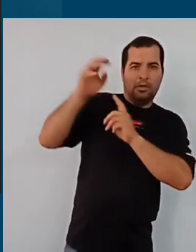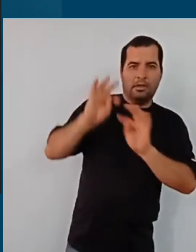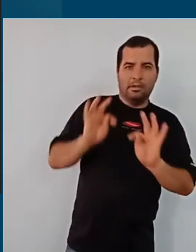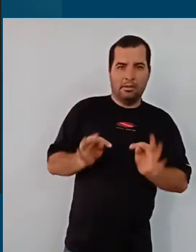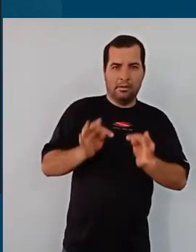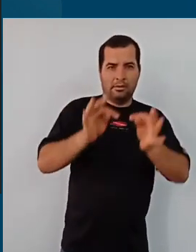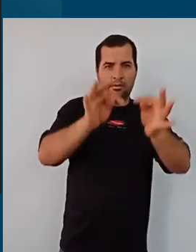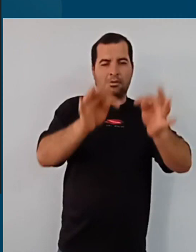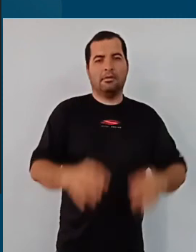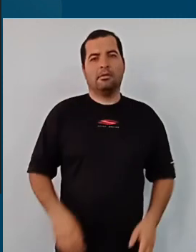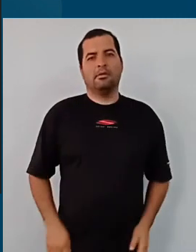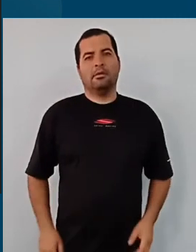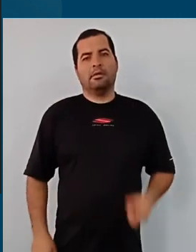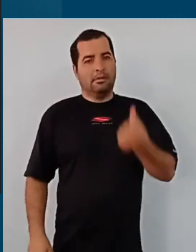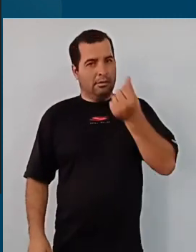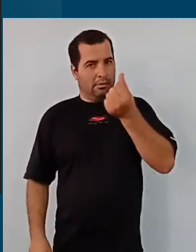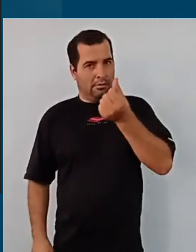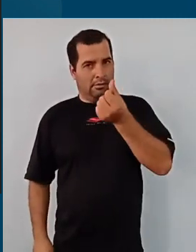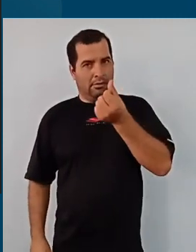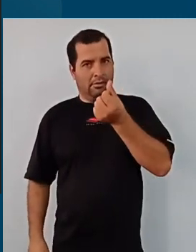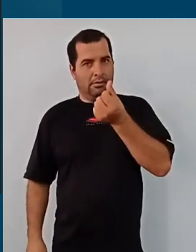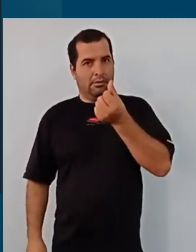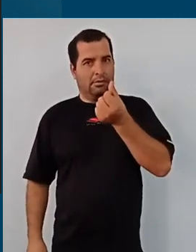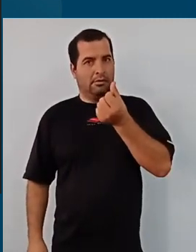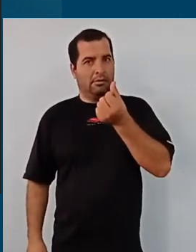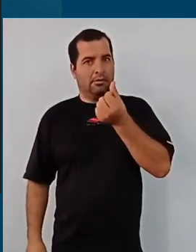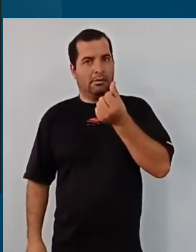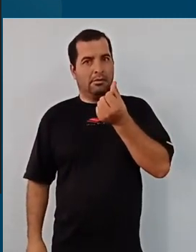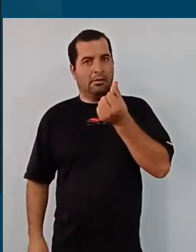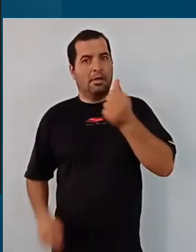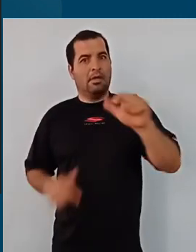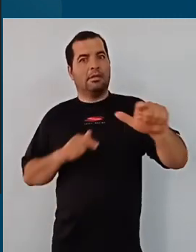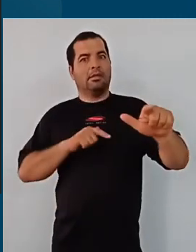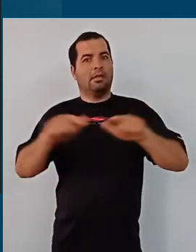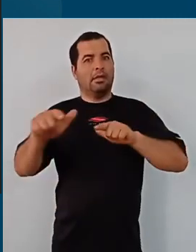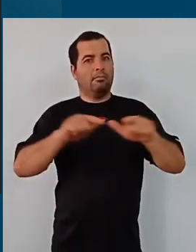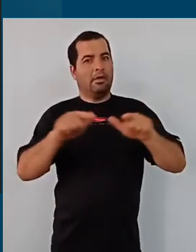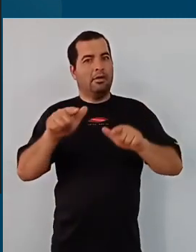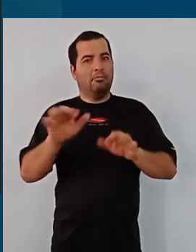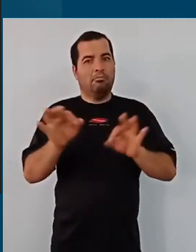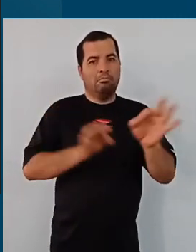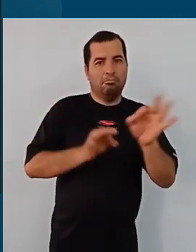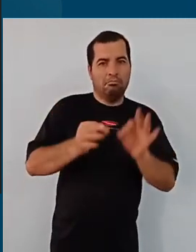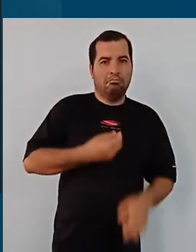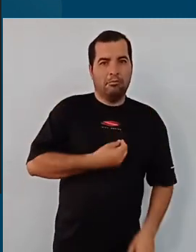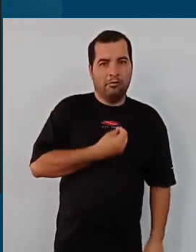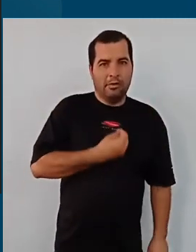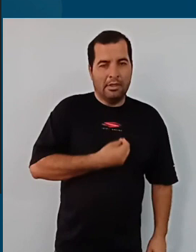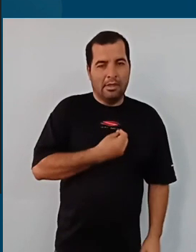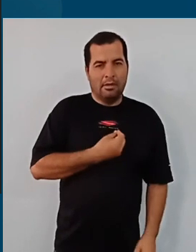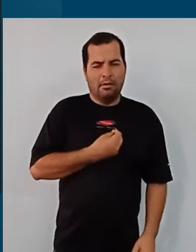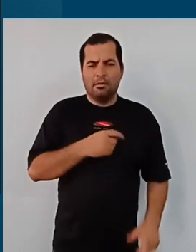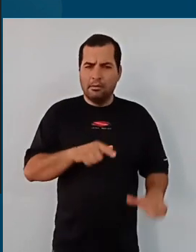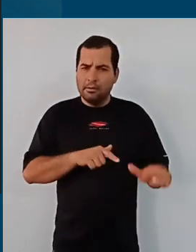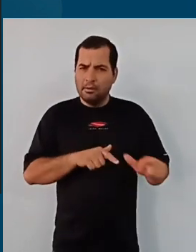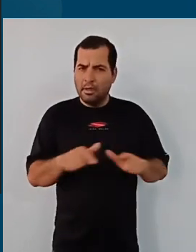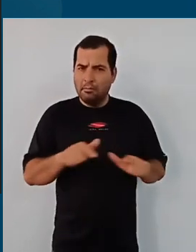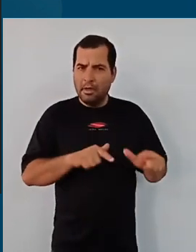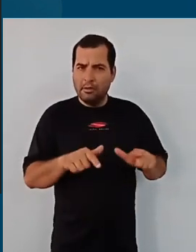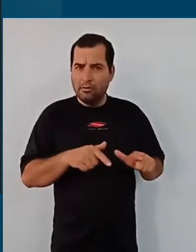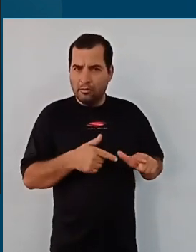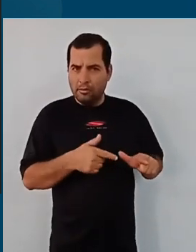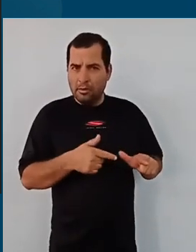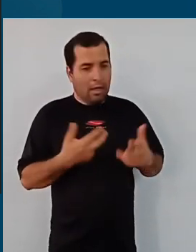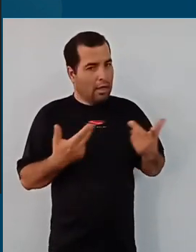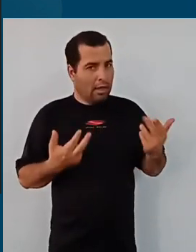tecnologia. A 6, EPA, trabalho e projeto de vida. Trabalho vem com a